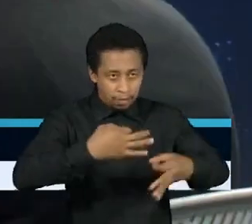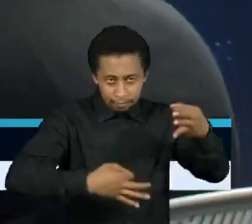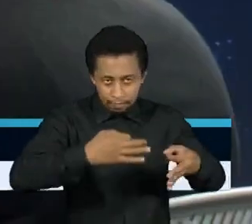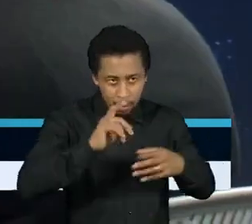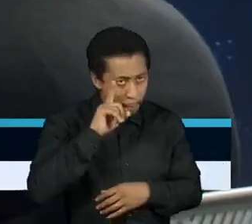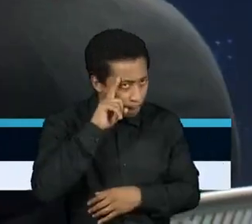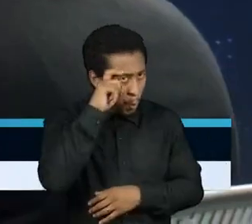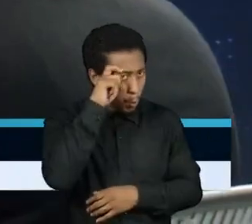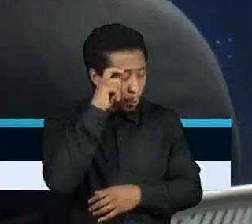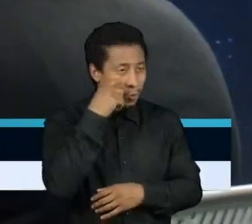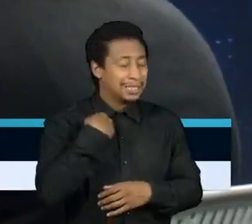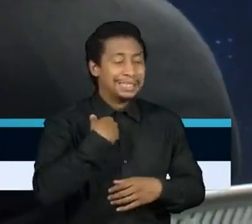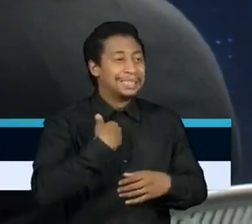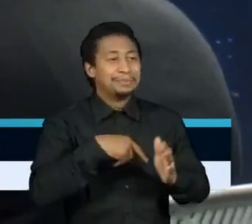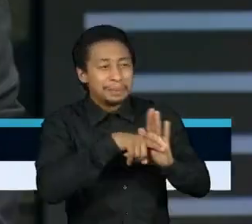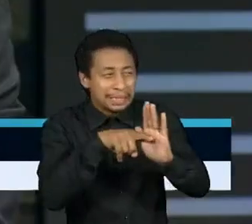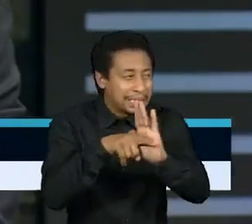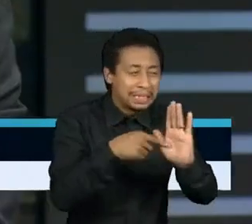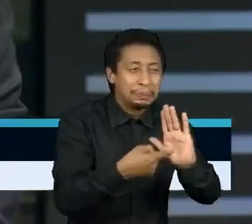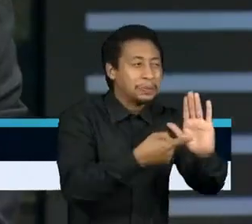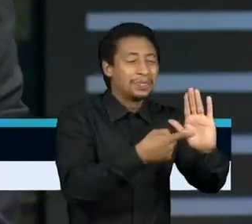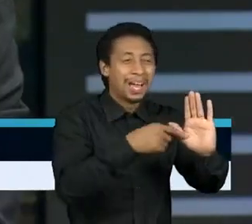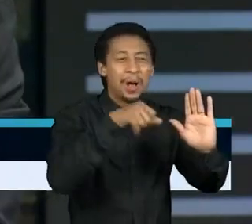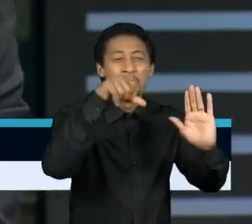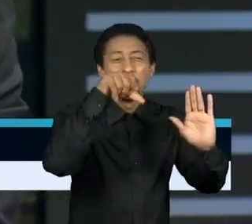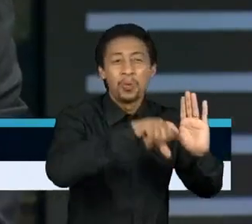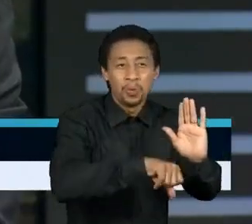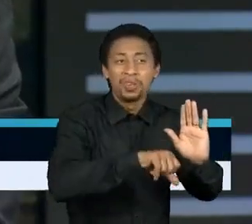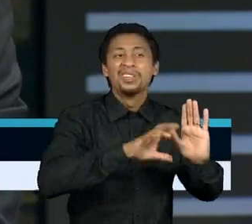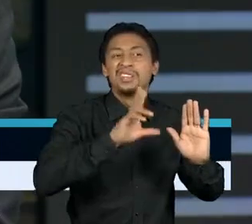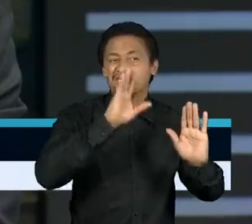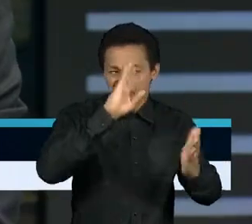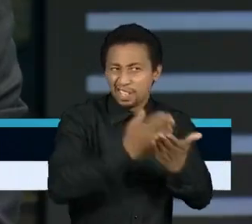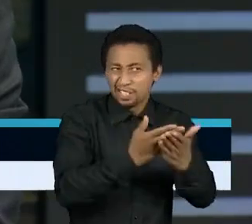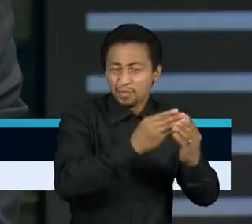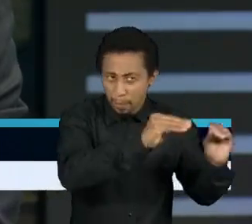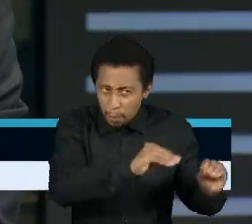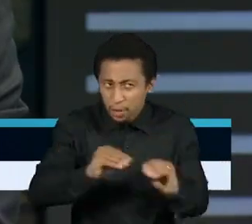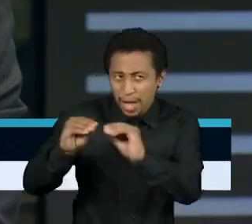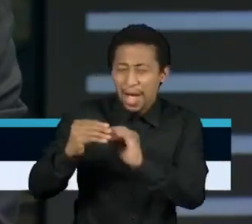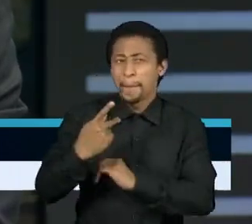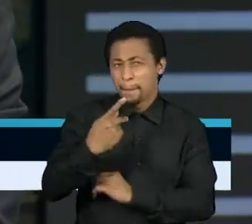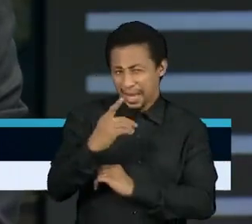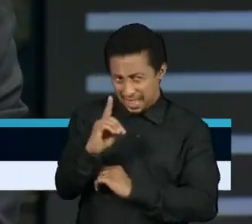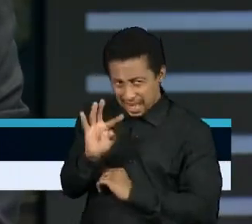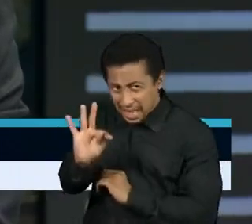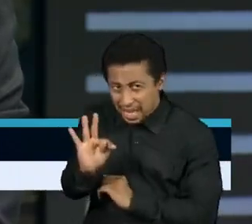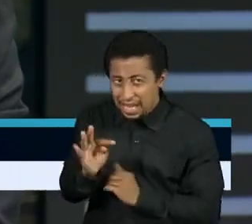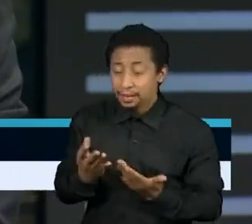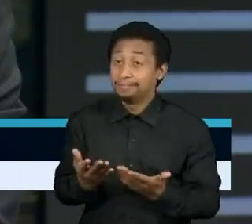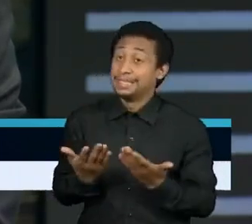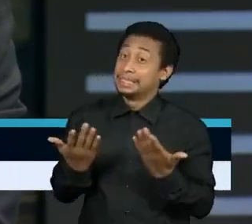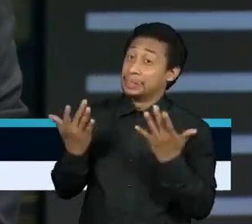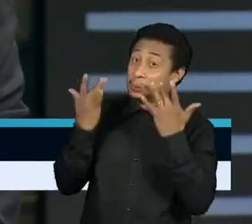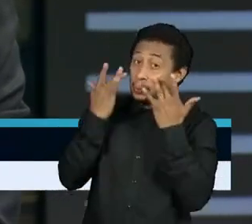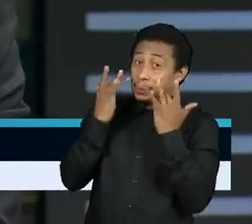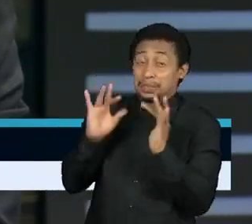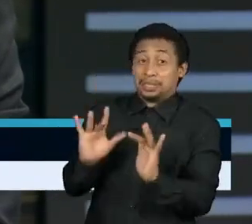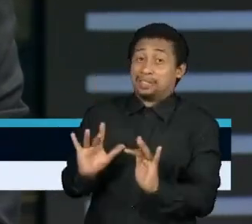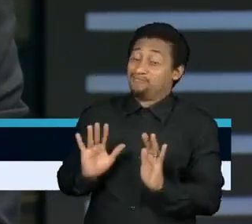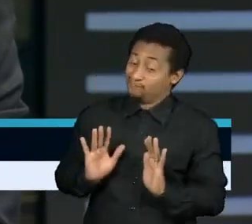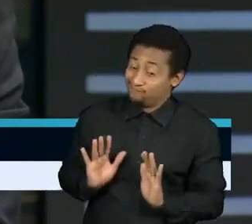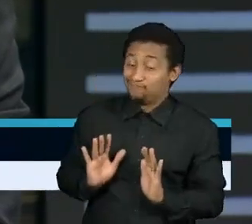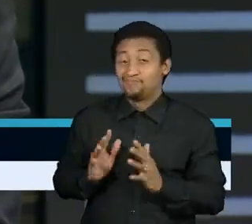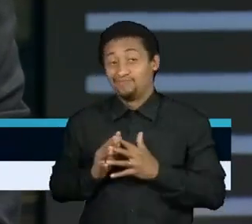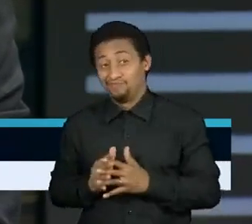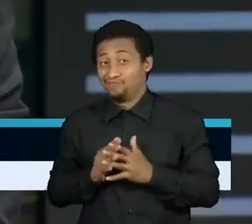rifado pelo PDT? É, não sei, é muito difícil. O Ciro tem essa candidatura colocada há muito tempo. Talvez ele